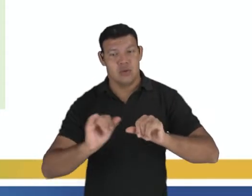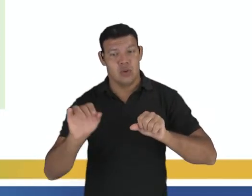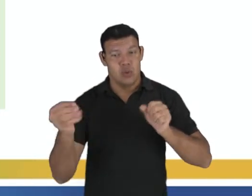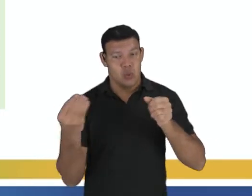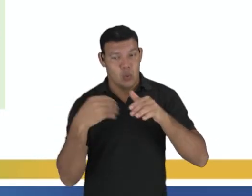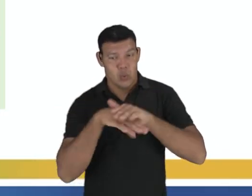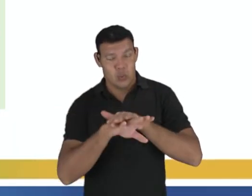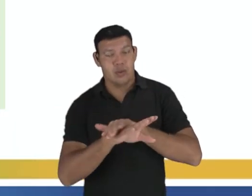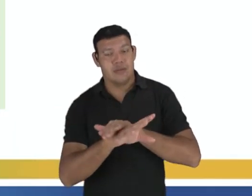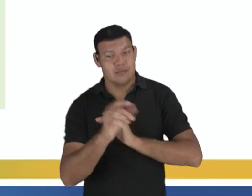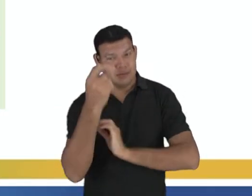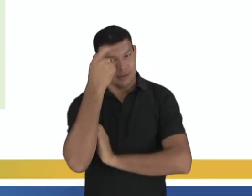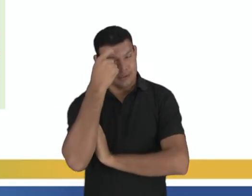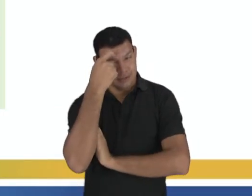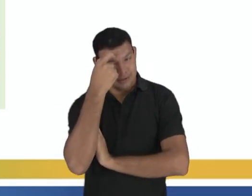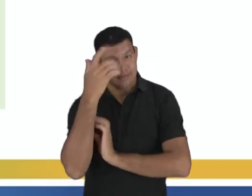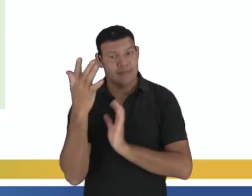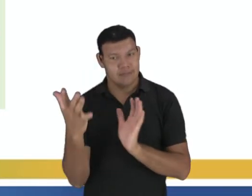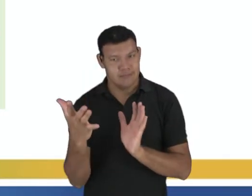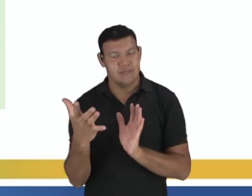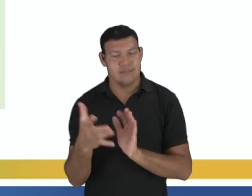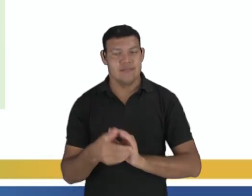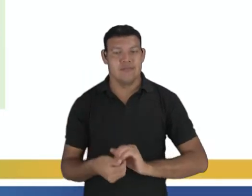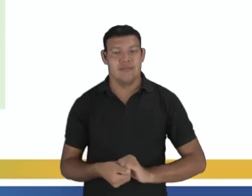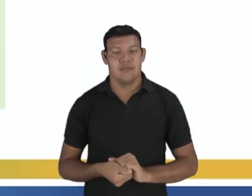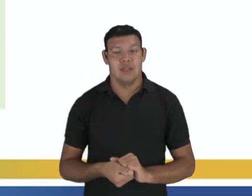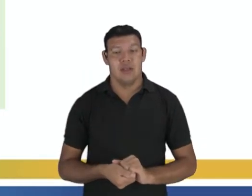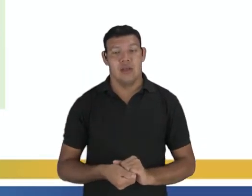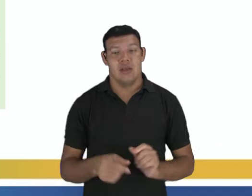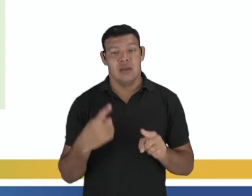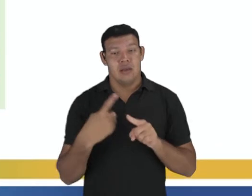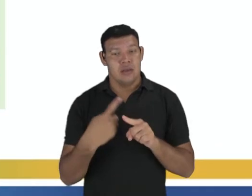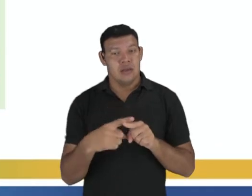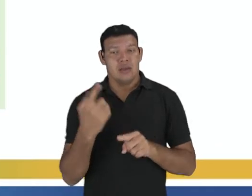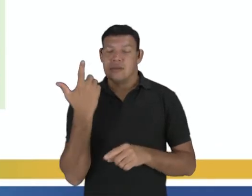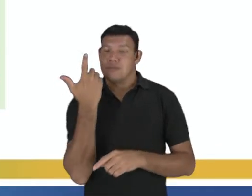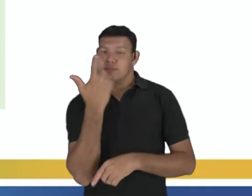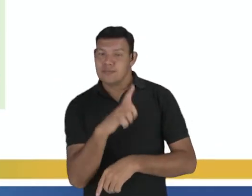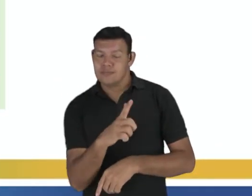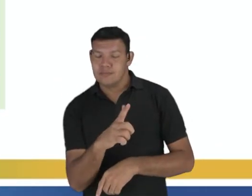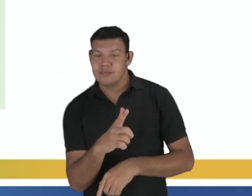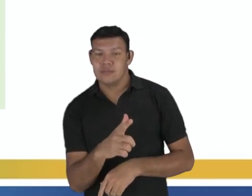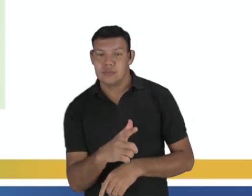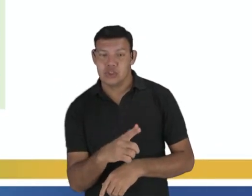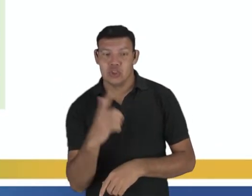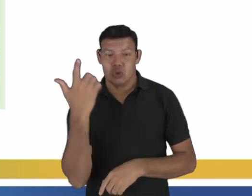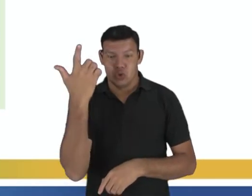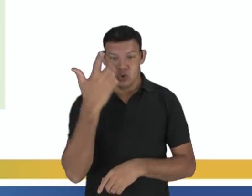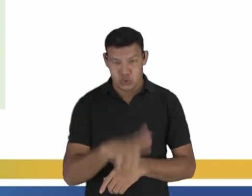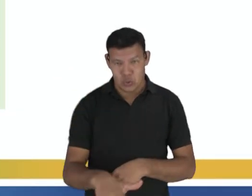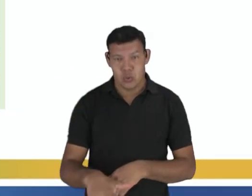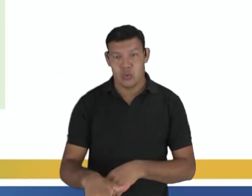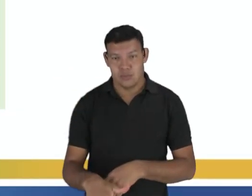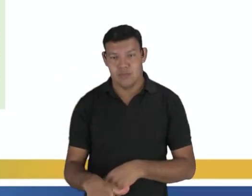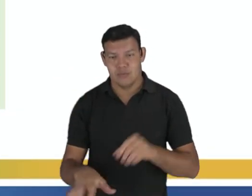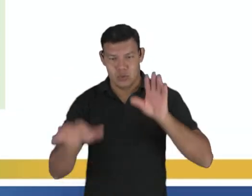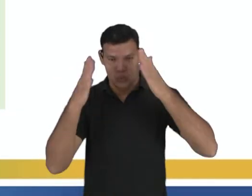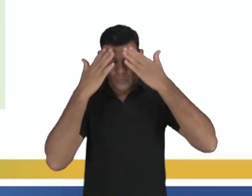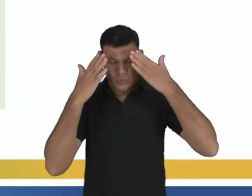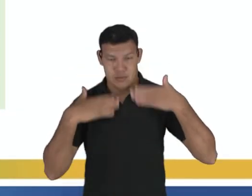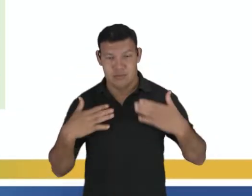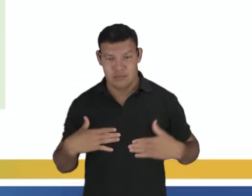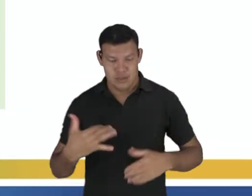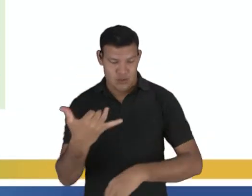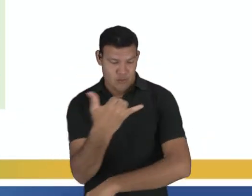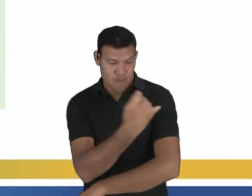vão guardar na memória informações sobre esse antígeno, porque se ele vier a entrar, se o corpo da pessoa, né, daquela